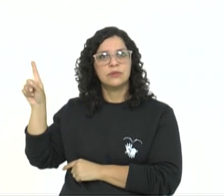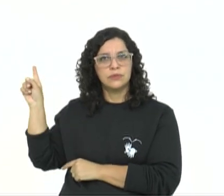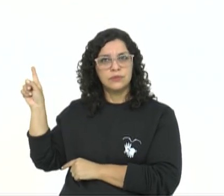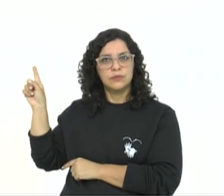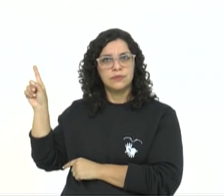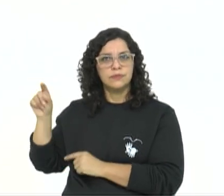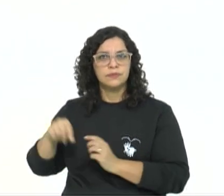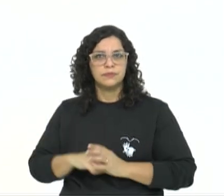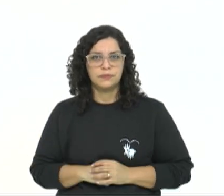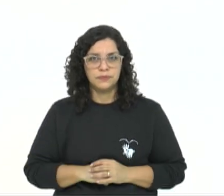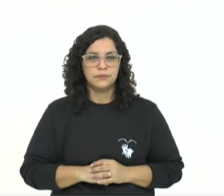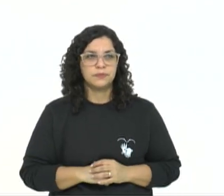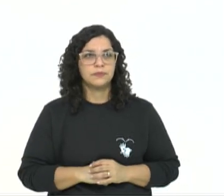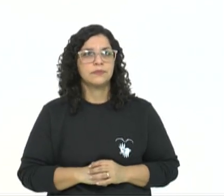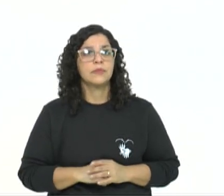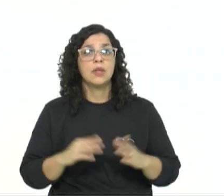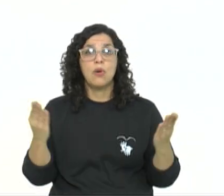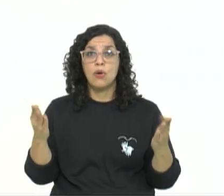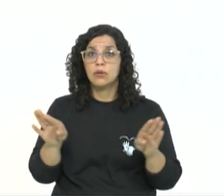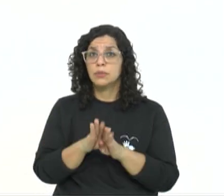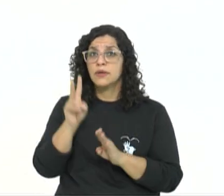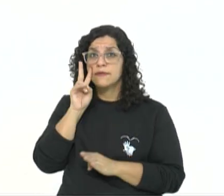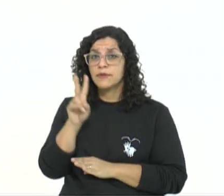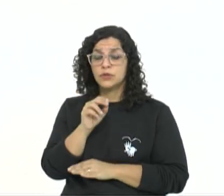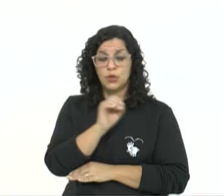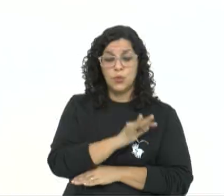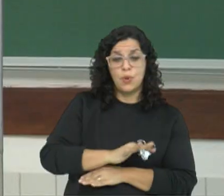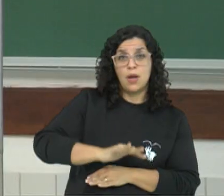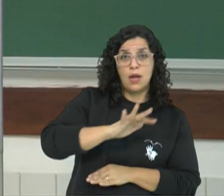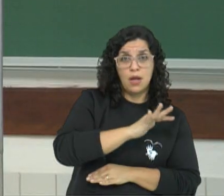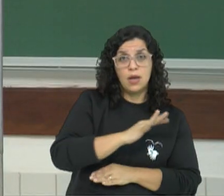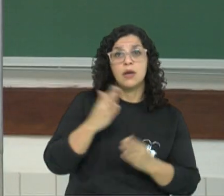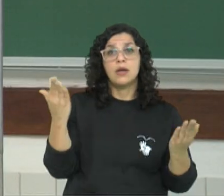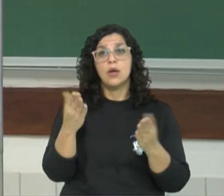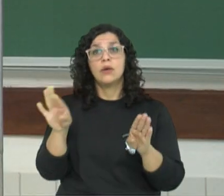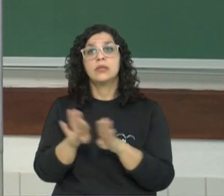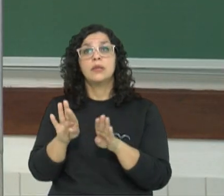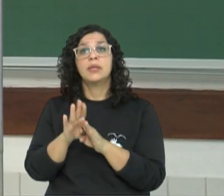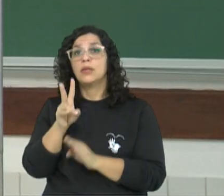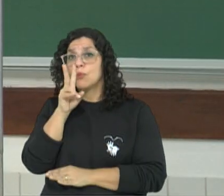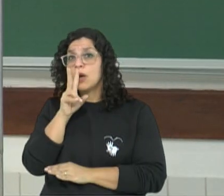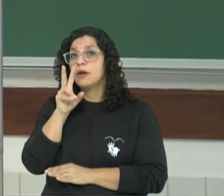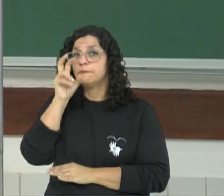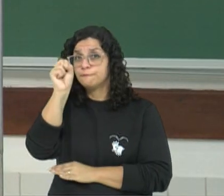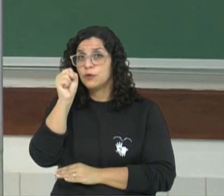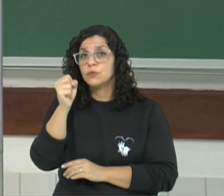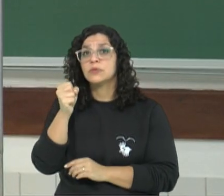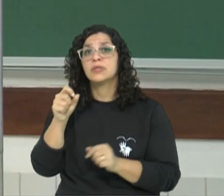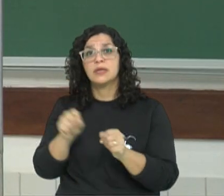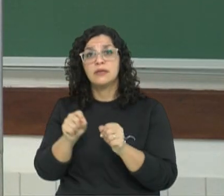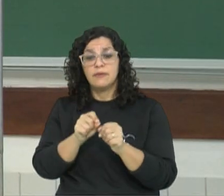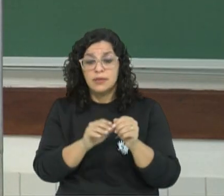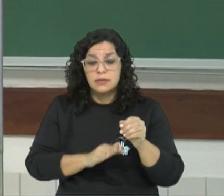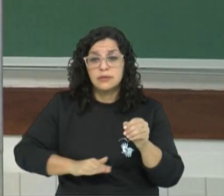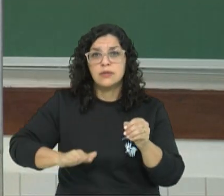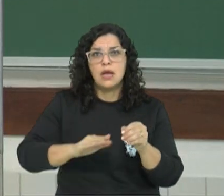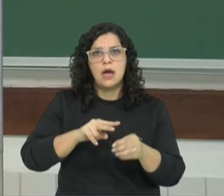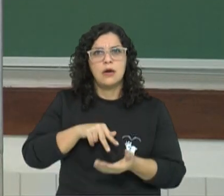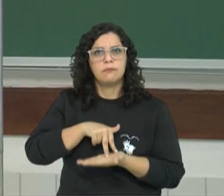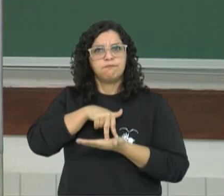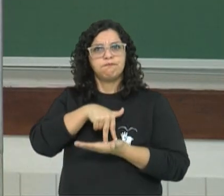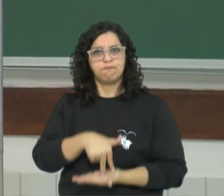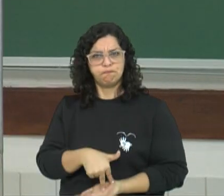de 32 newtons. Então, veja, eu tenho a área e agora eu tenho a força que esse tijolo está fazendo sobre a superfície,